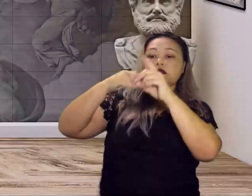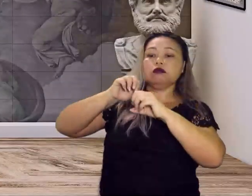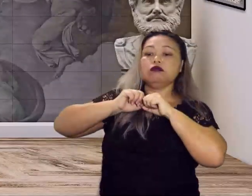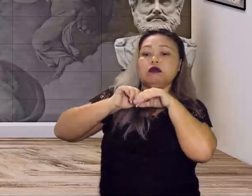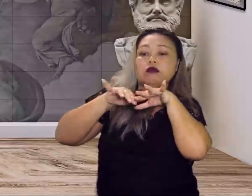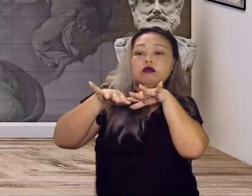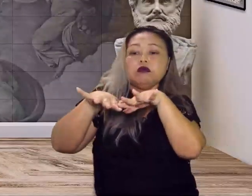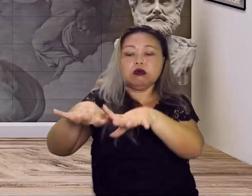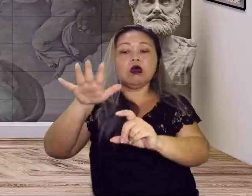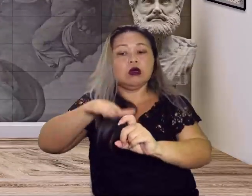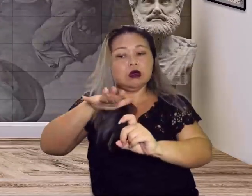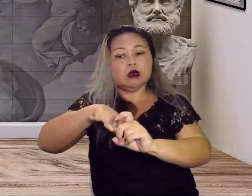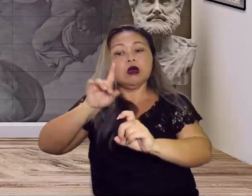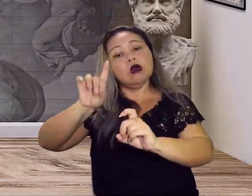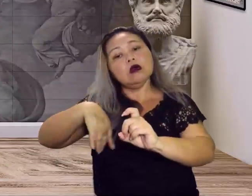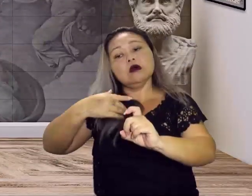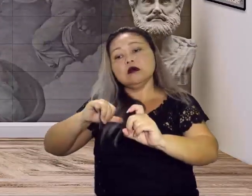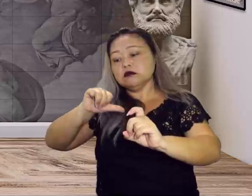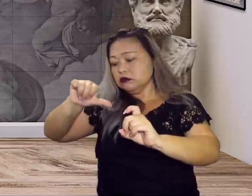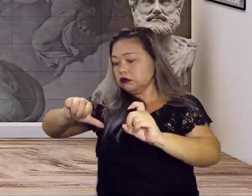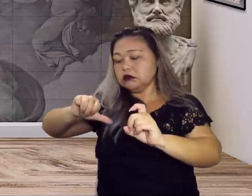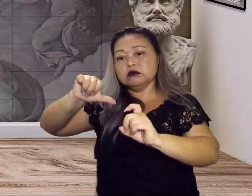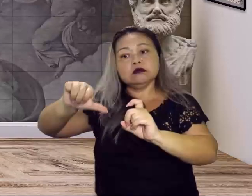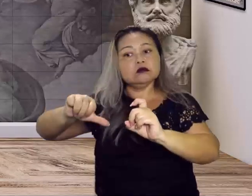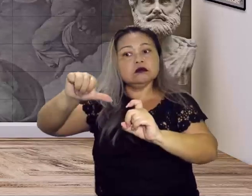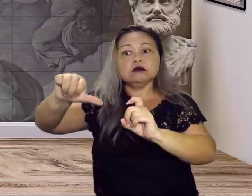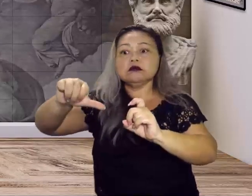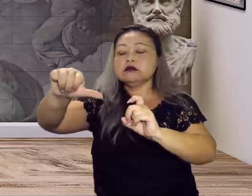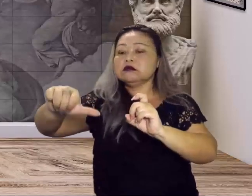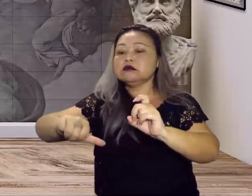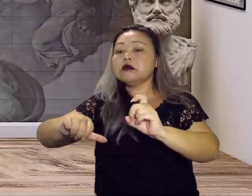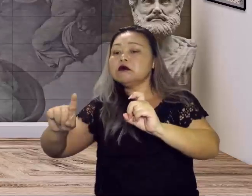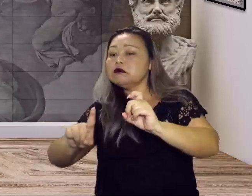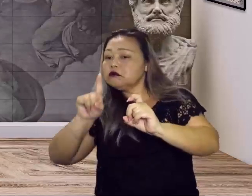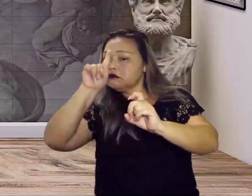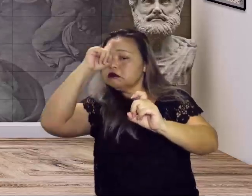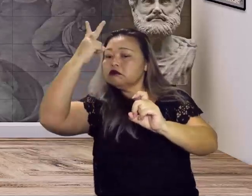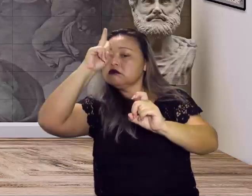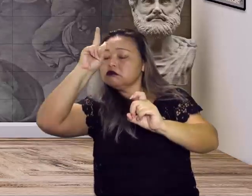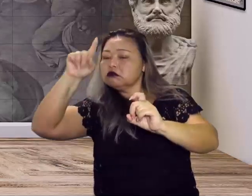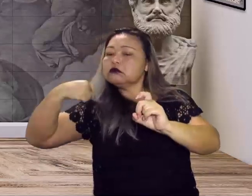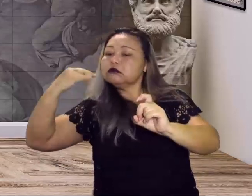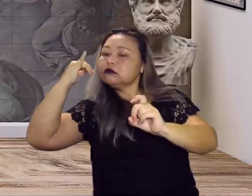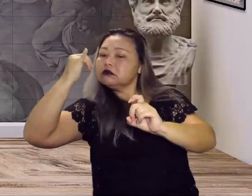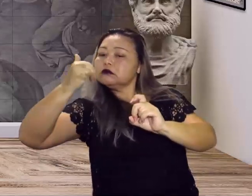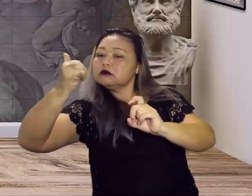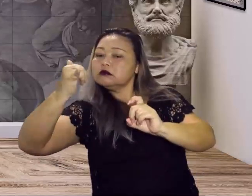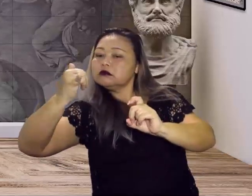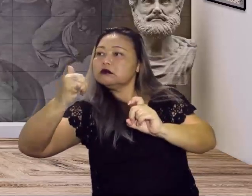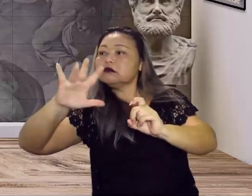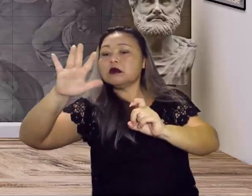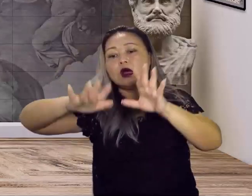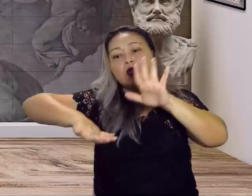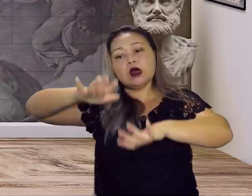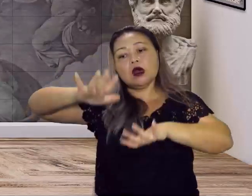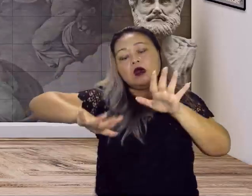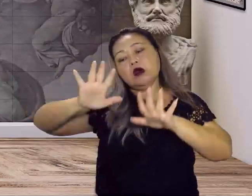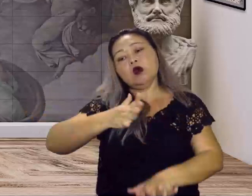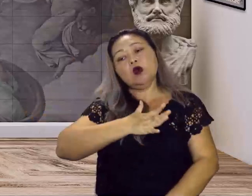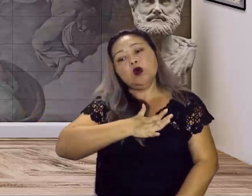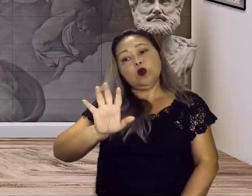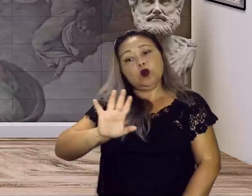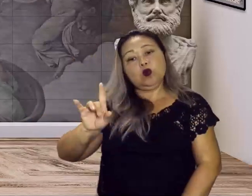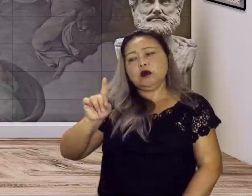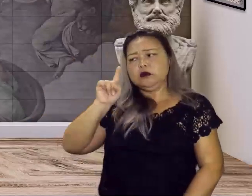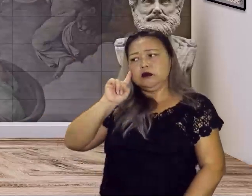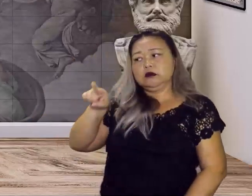É nesse patamar que eles vão se transformando. Criou uma história, passa para frente. Tem pessoas que às vezes não gostam do outro e